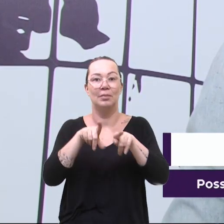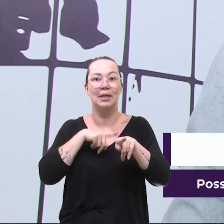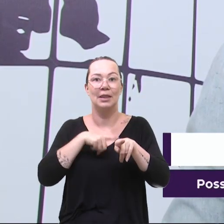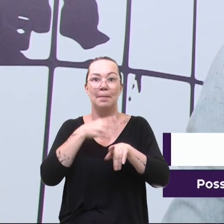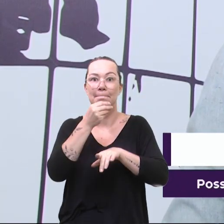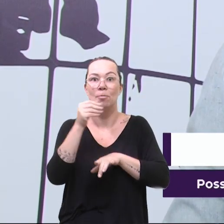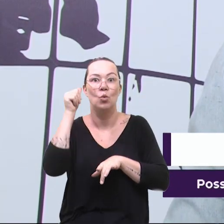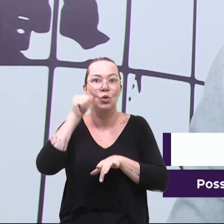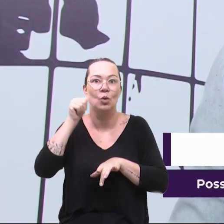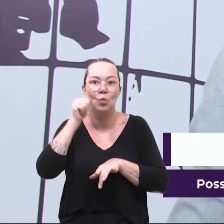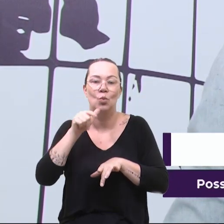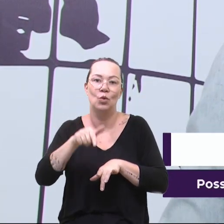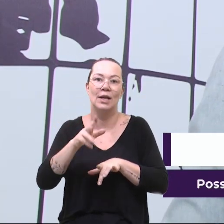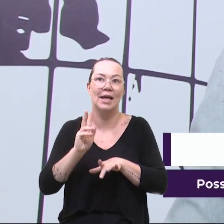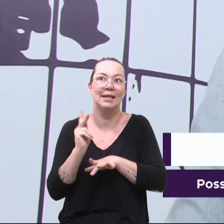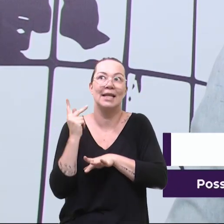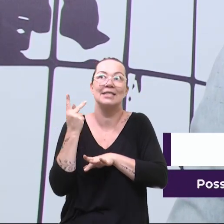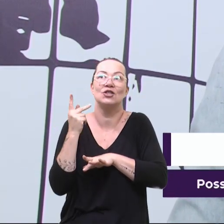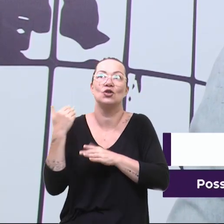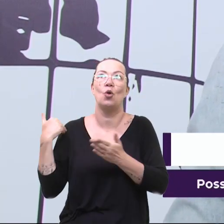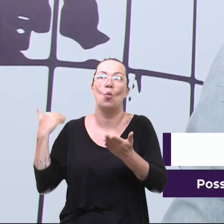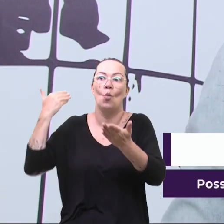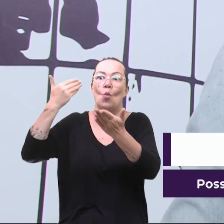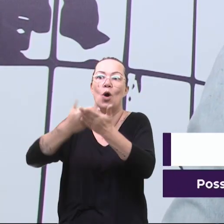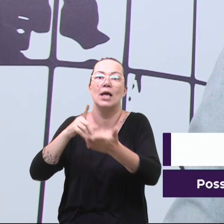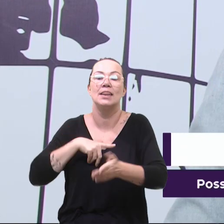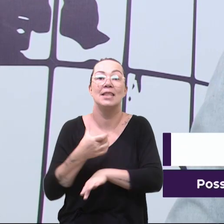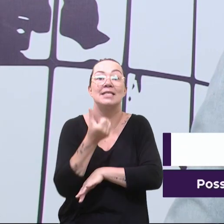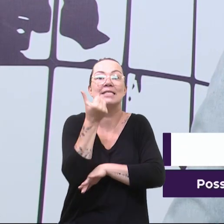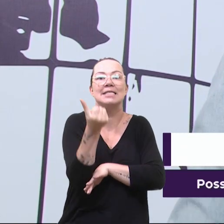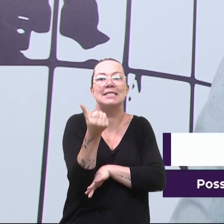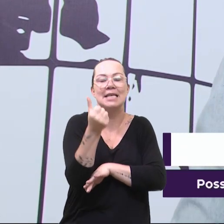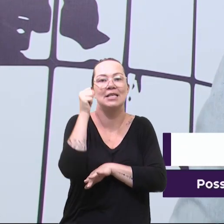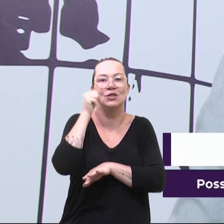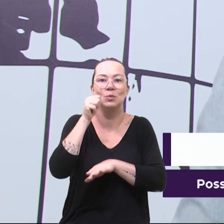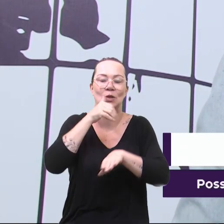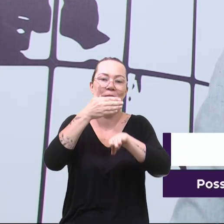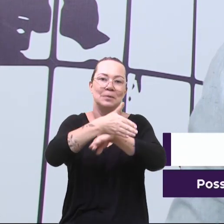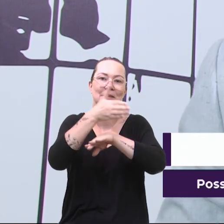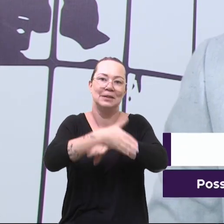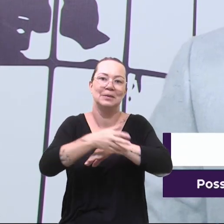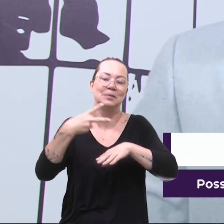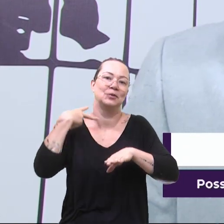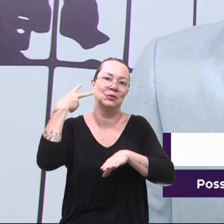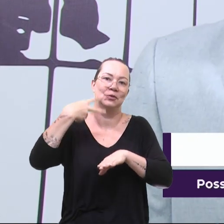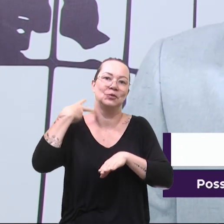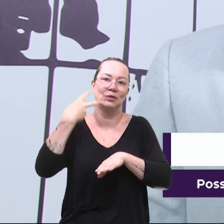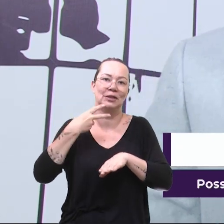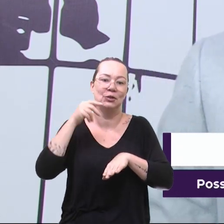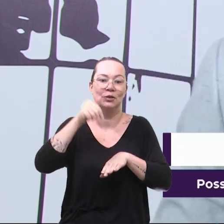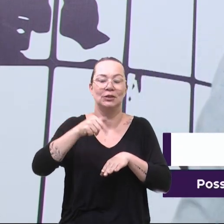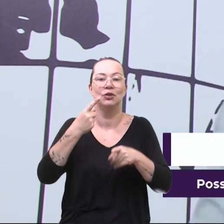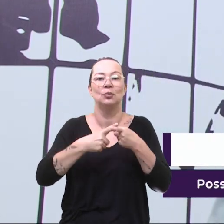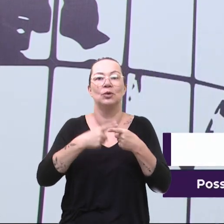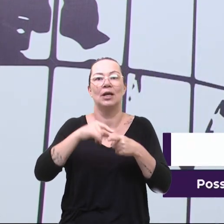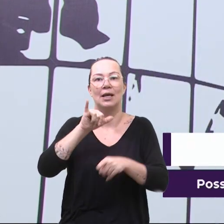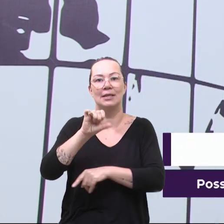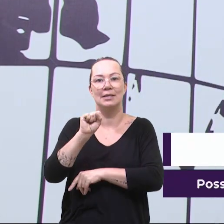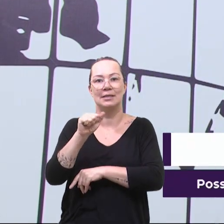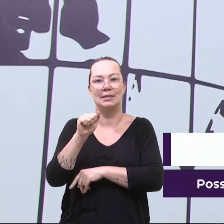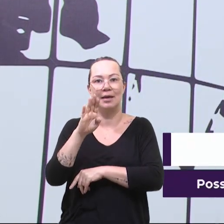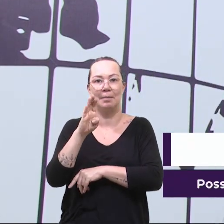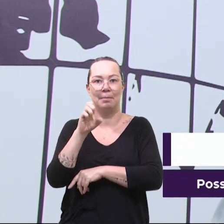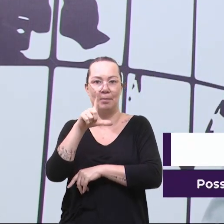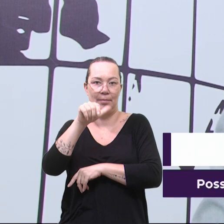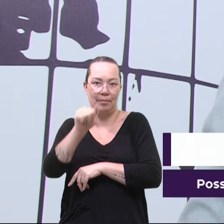bancada feminina da sua história. São 6 mulheres ocupando cadeiras aqui na Casa do Povo, isso porque Isabela Schumacher